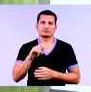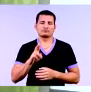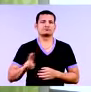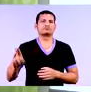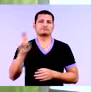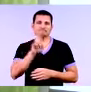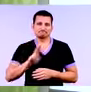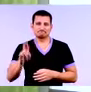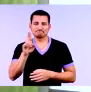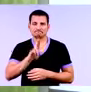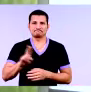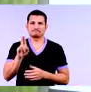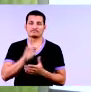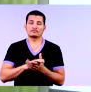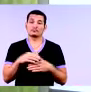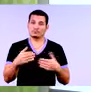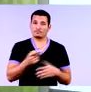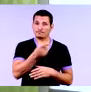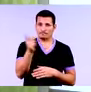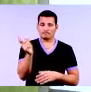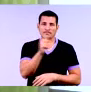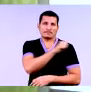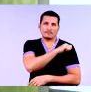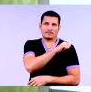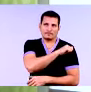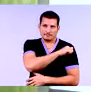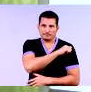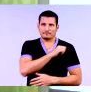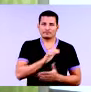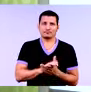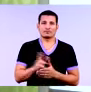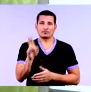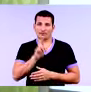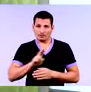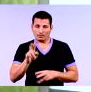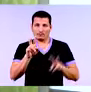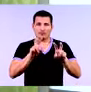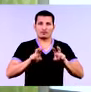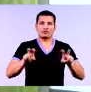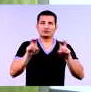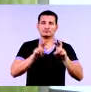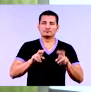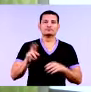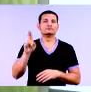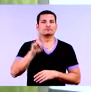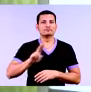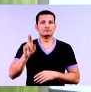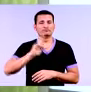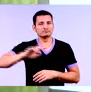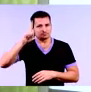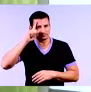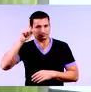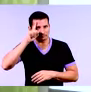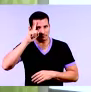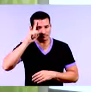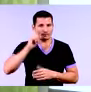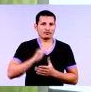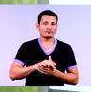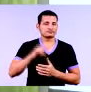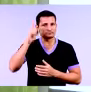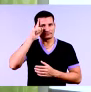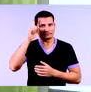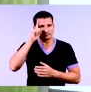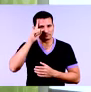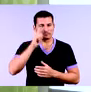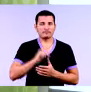utilizado, inclusive vocês como alunos e como usuários de computador usam isso todo dia, usam